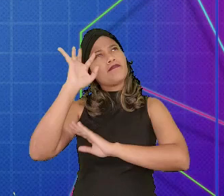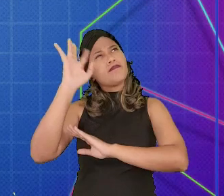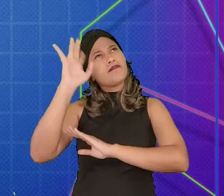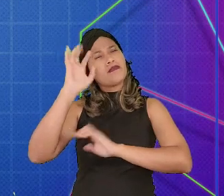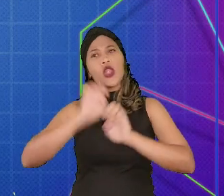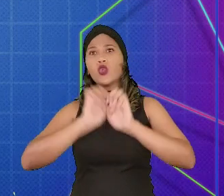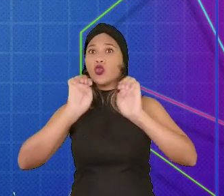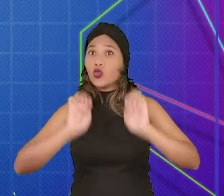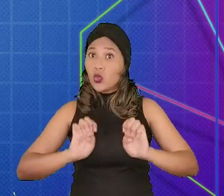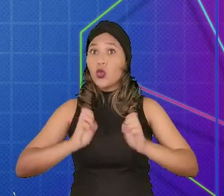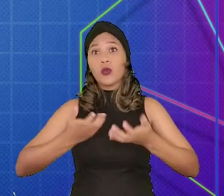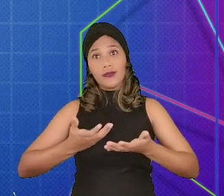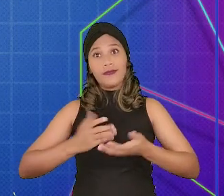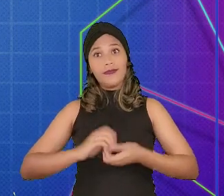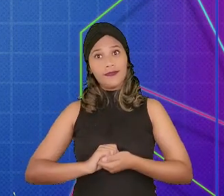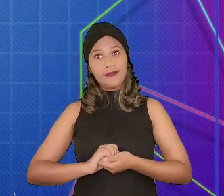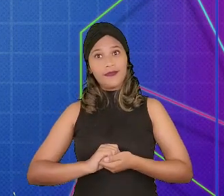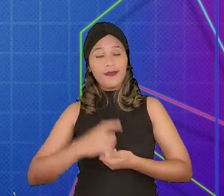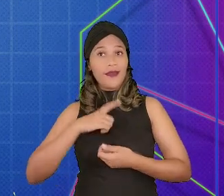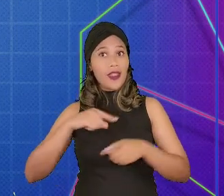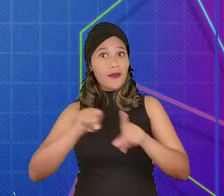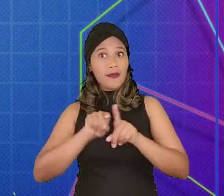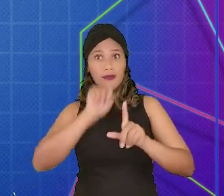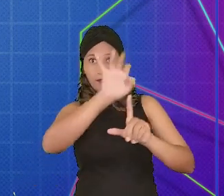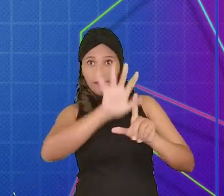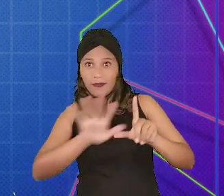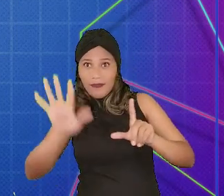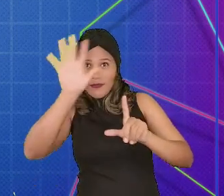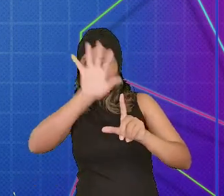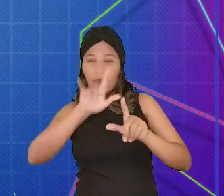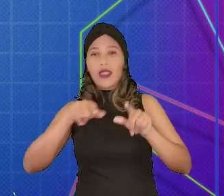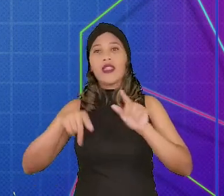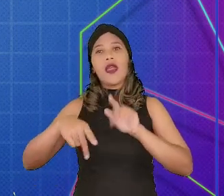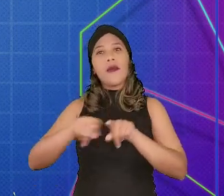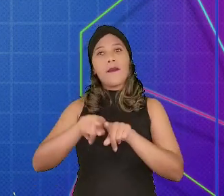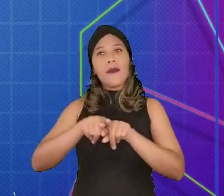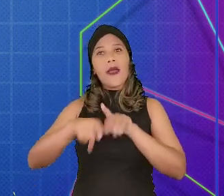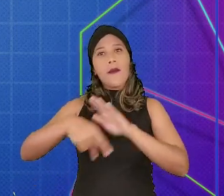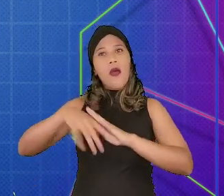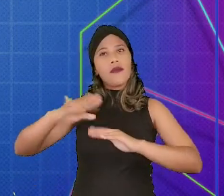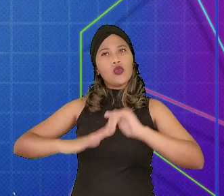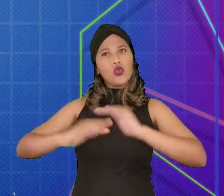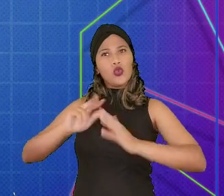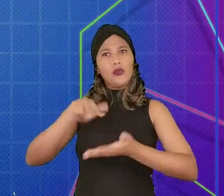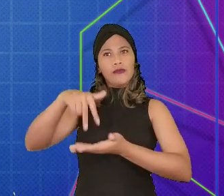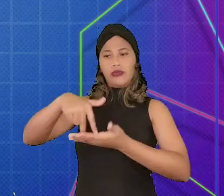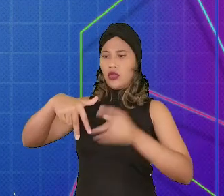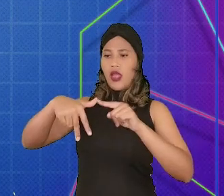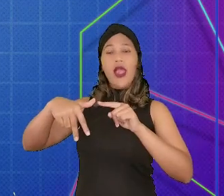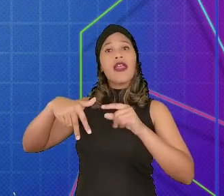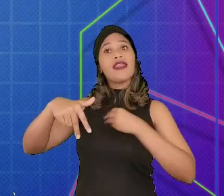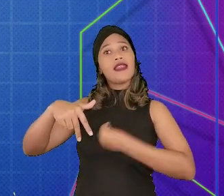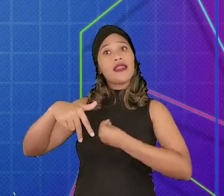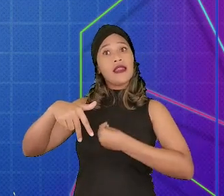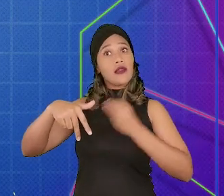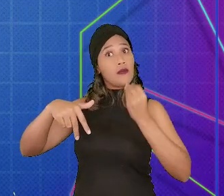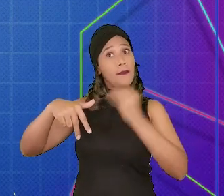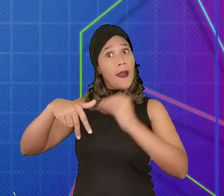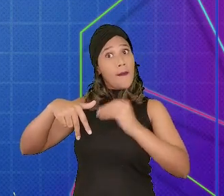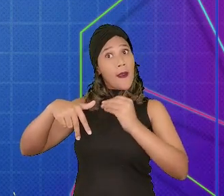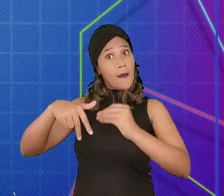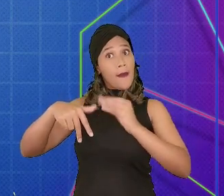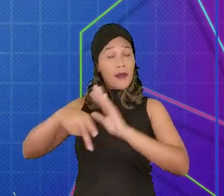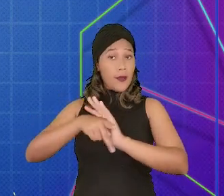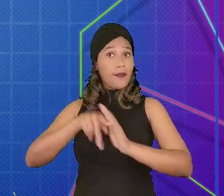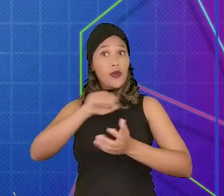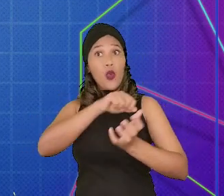jogo e nos seguintes aspectos: a interface do game, as habilidades e os itens que os personagens trazem consigo,